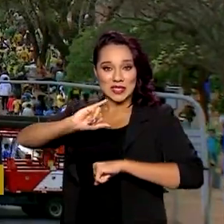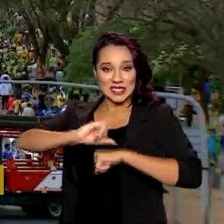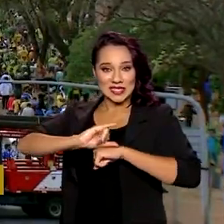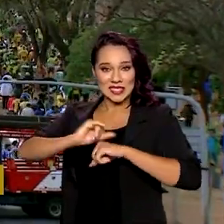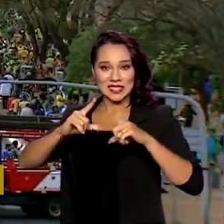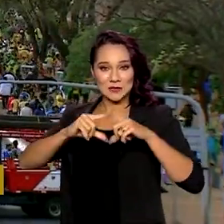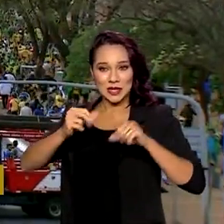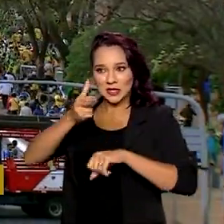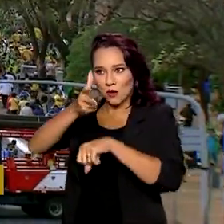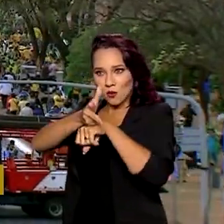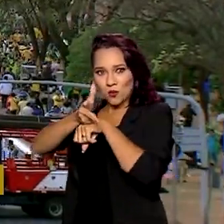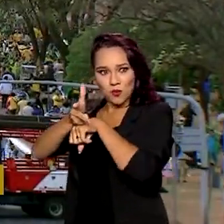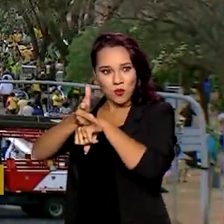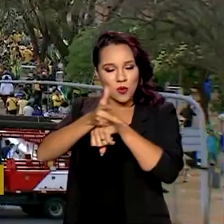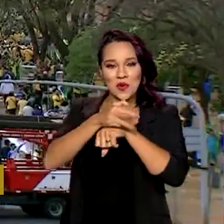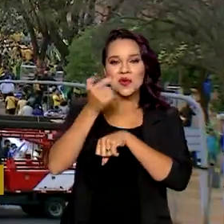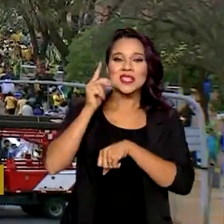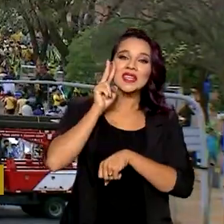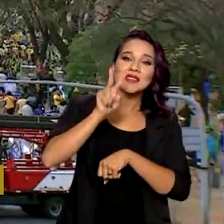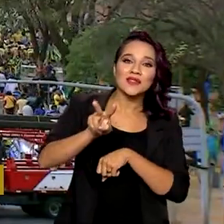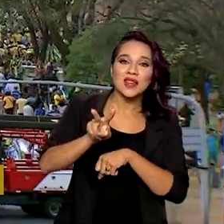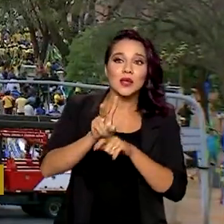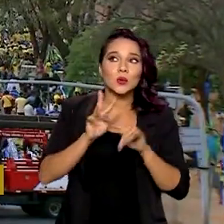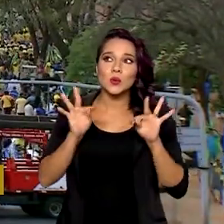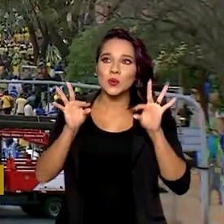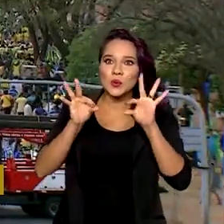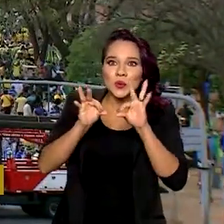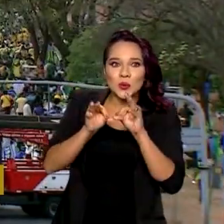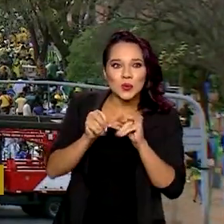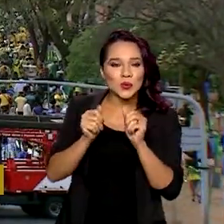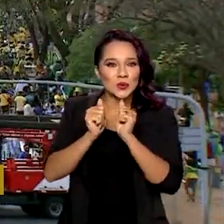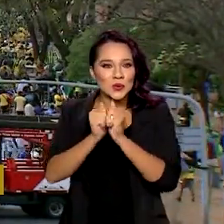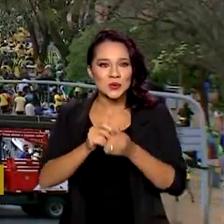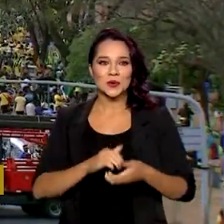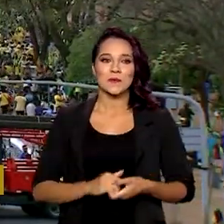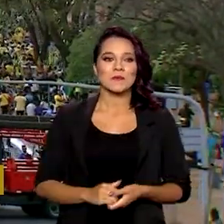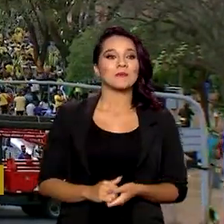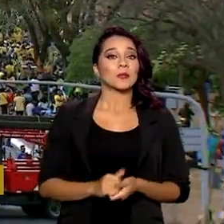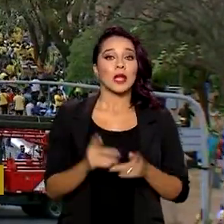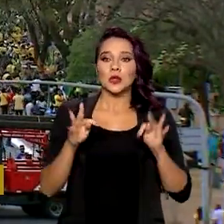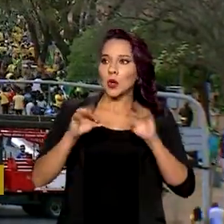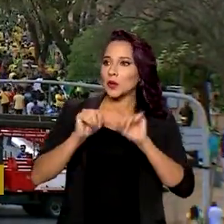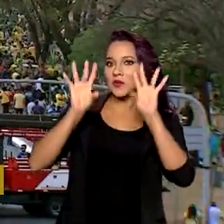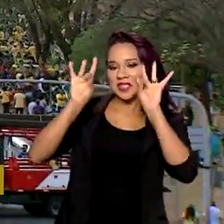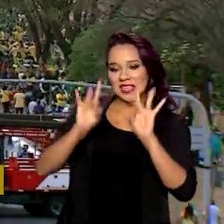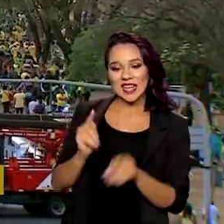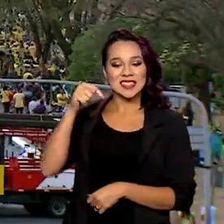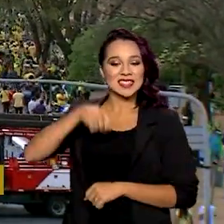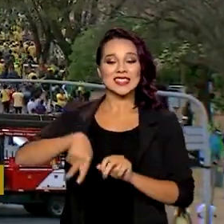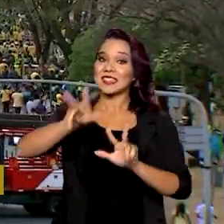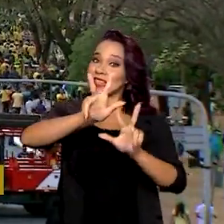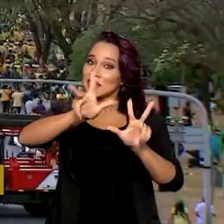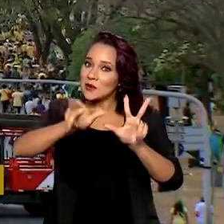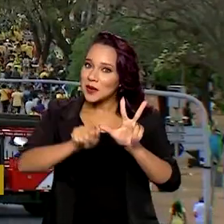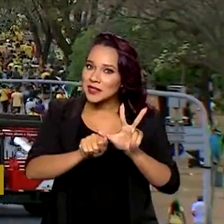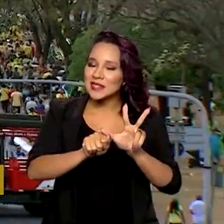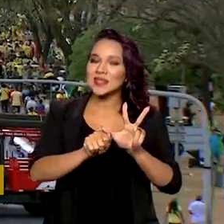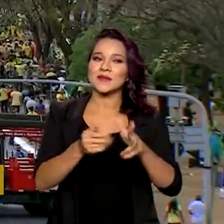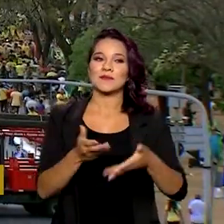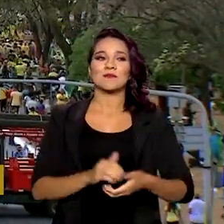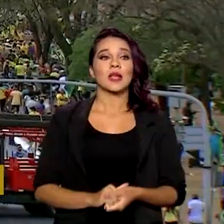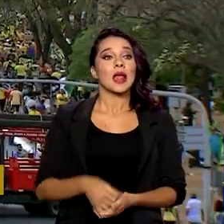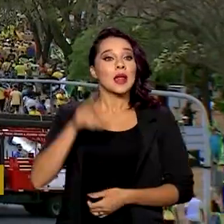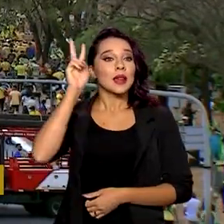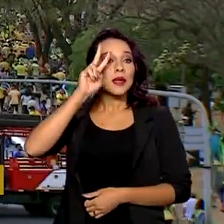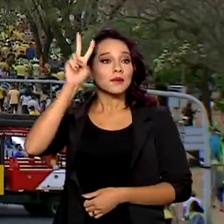de Brasília, a gente acompanha aí a movimentação bem pertinho aí, né, uns minutinhos antes aí do começo da cerimônia.